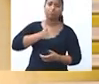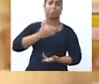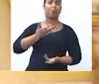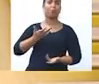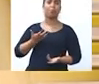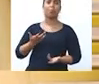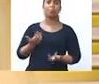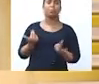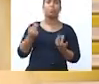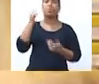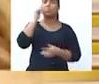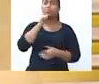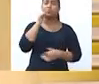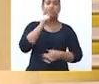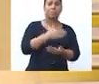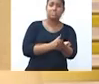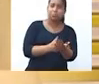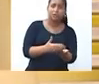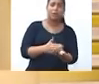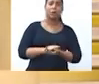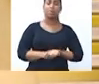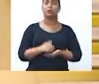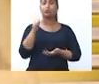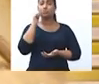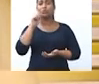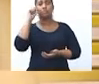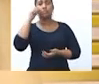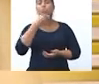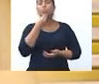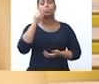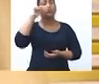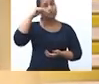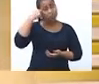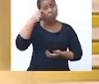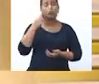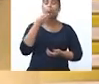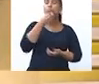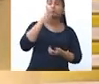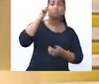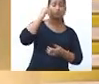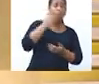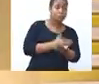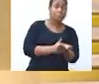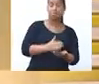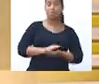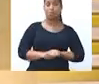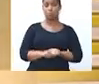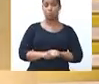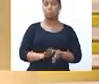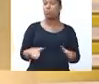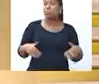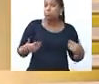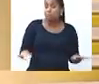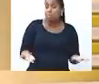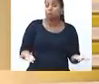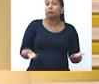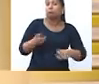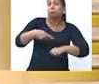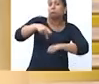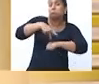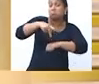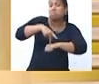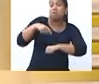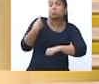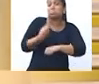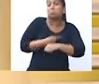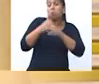tanto quanto as meninas brancas, os meninos negros, os meninos brancos e todos mais. Então, o país, a gente não